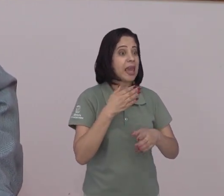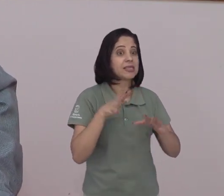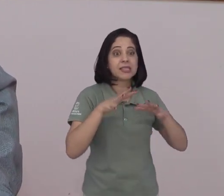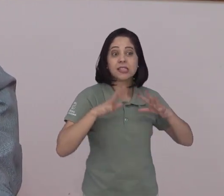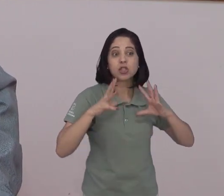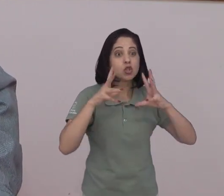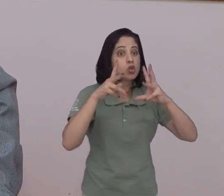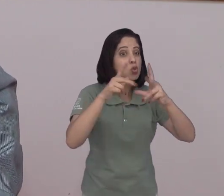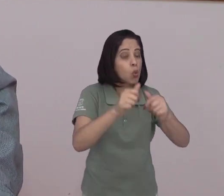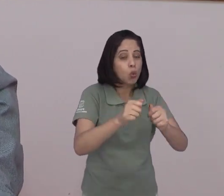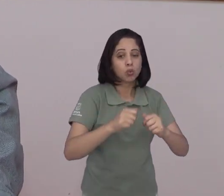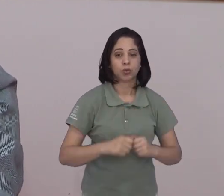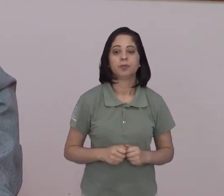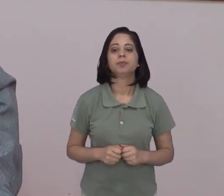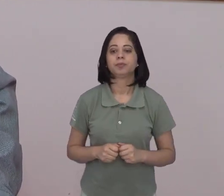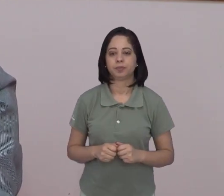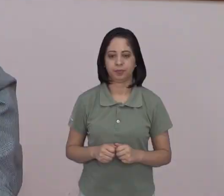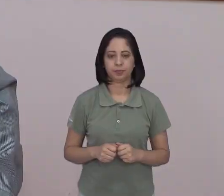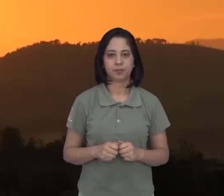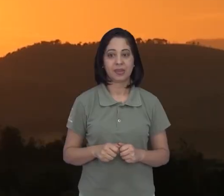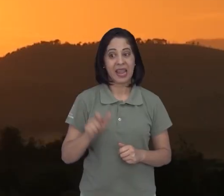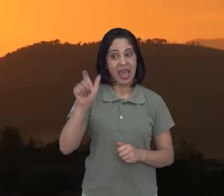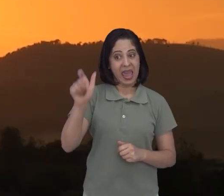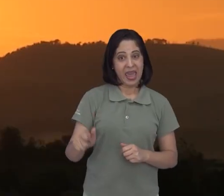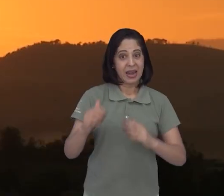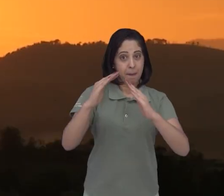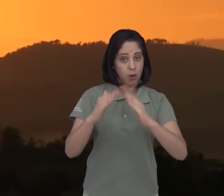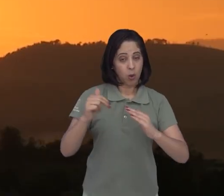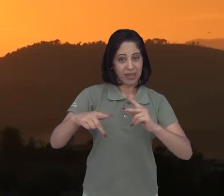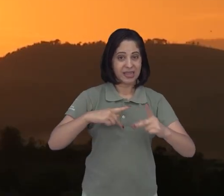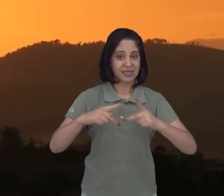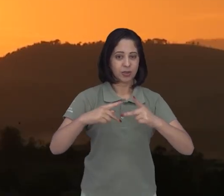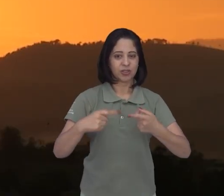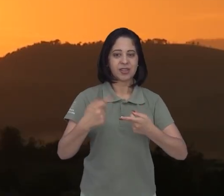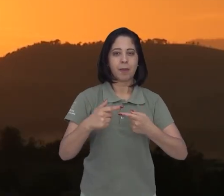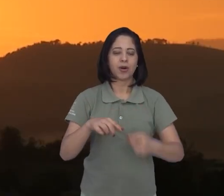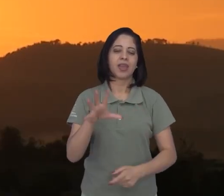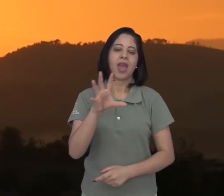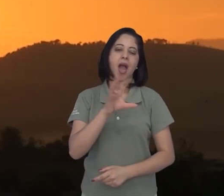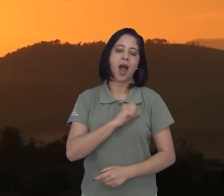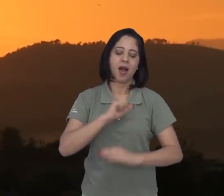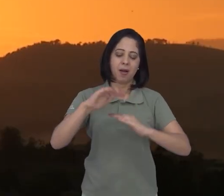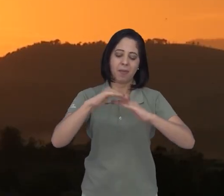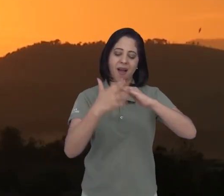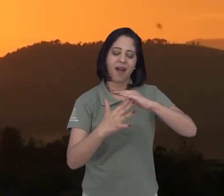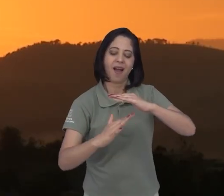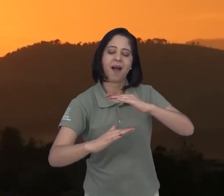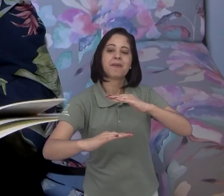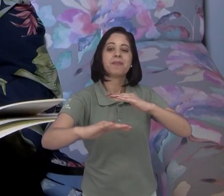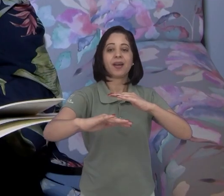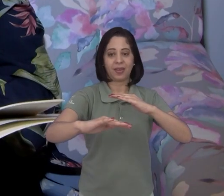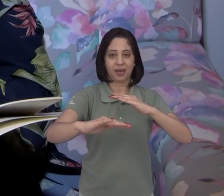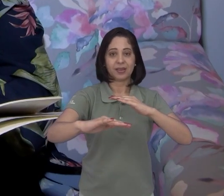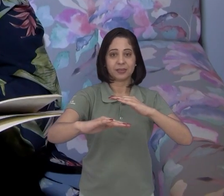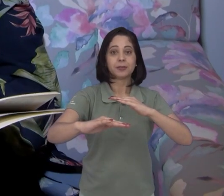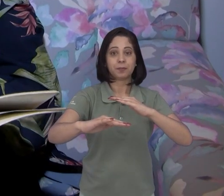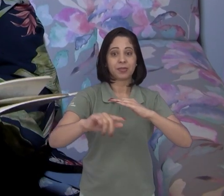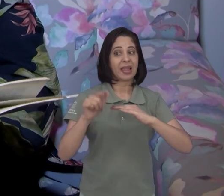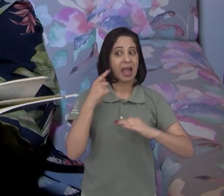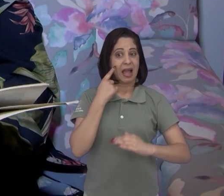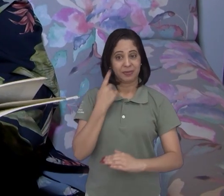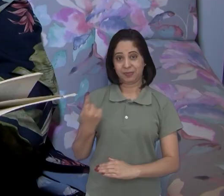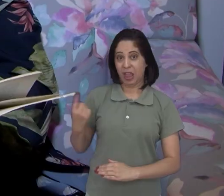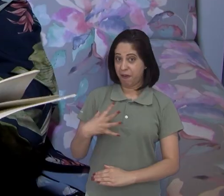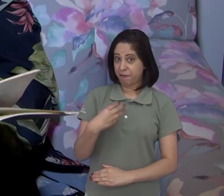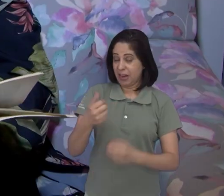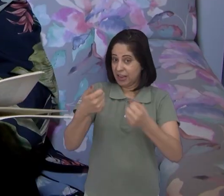ele conhecia as coisas com profundidade. A permanência em São José foi influenciada pelo banhado. A família conta que